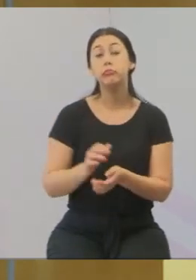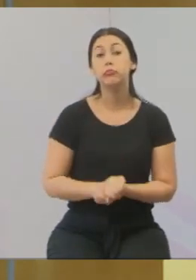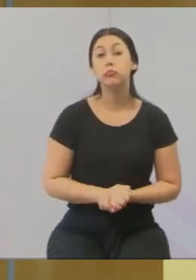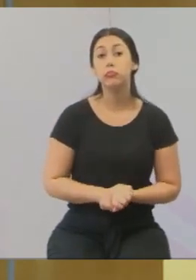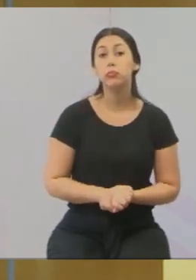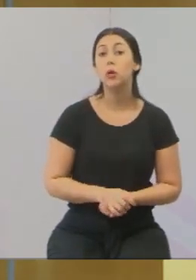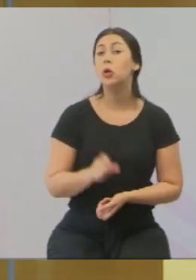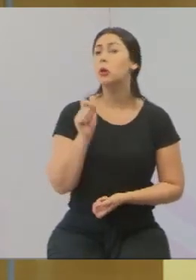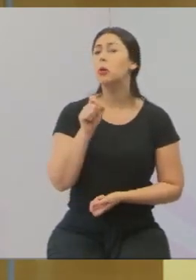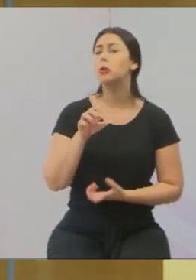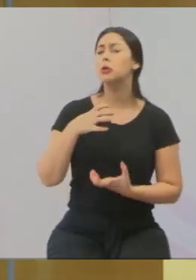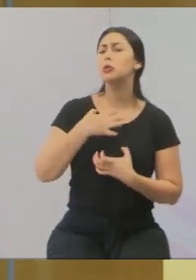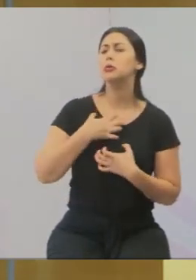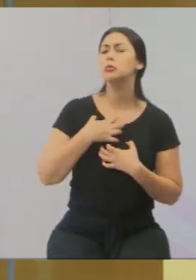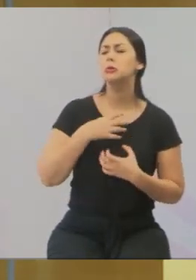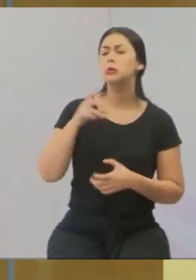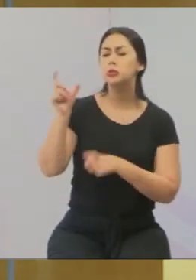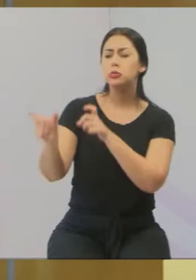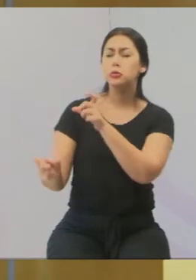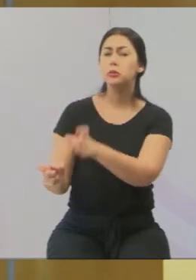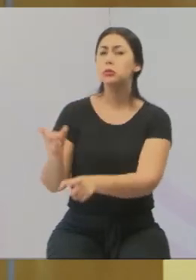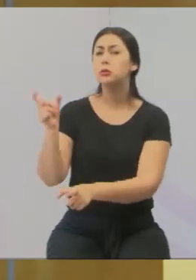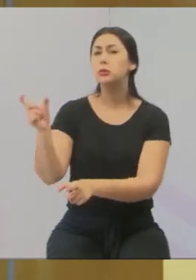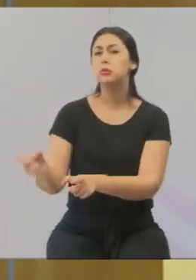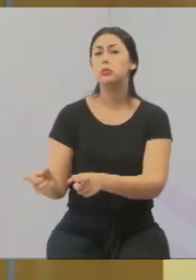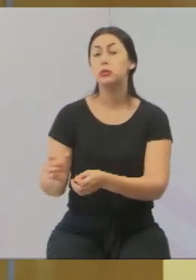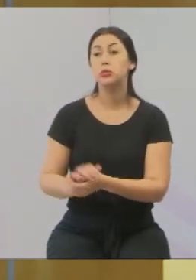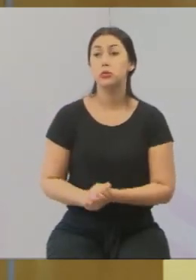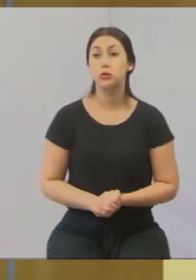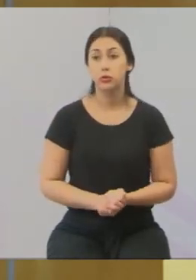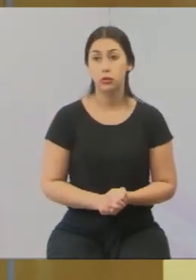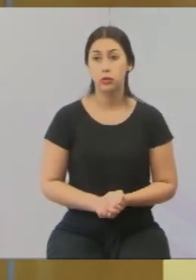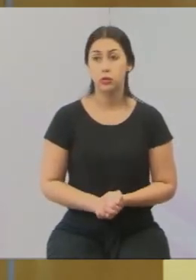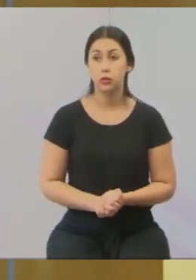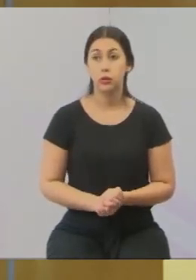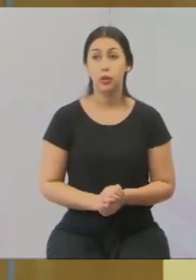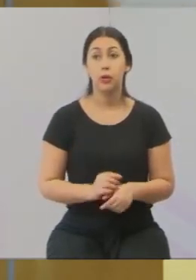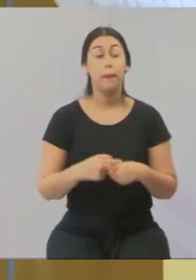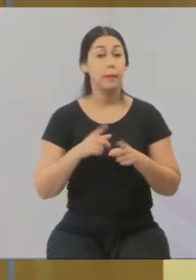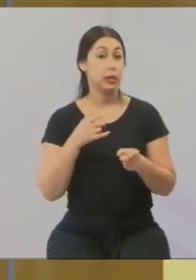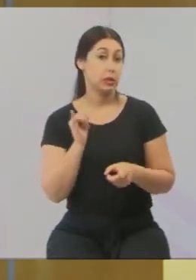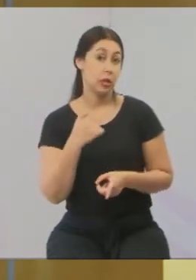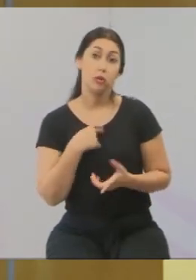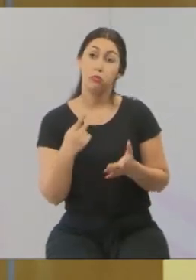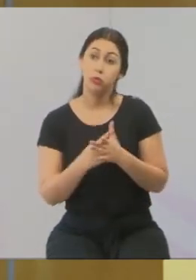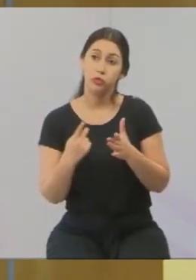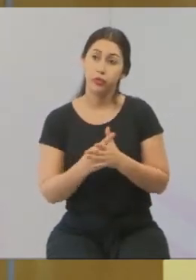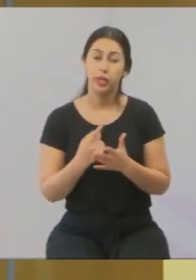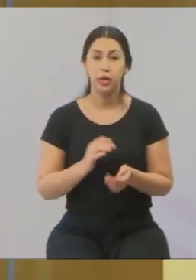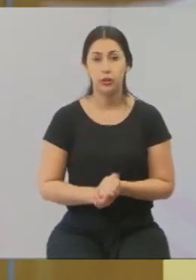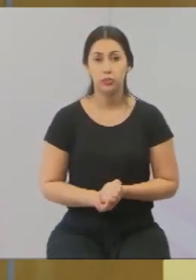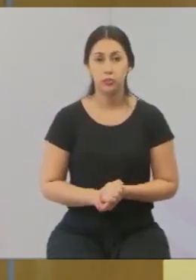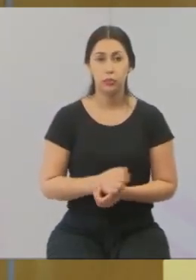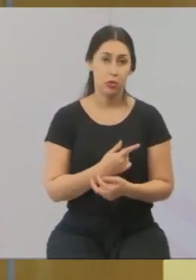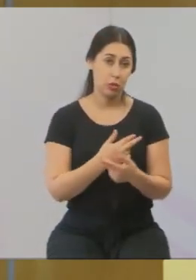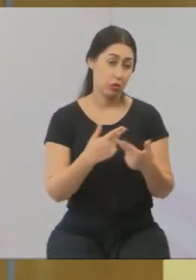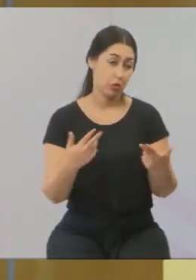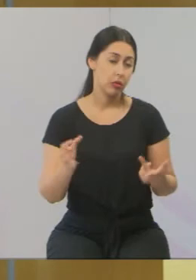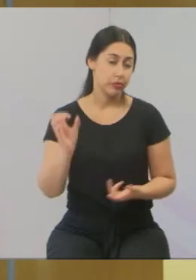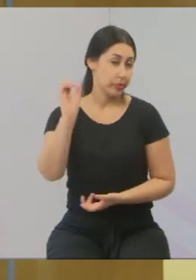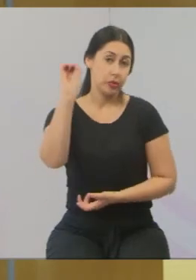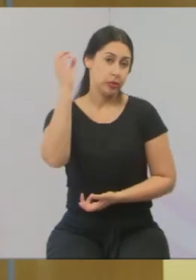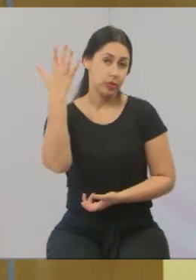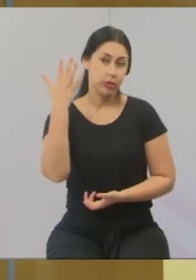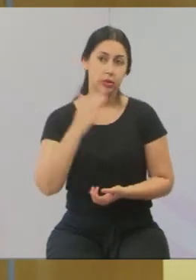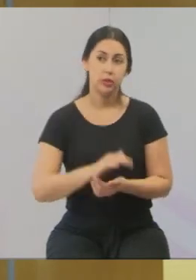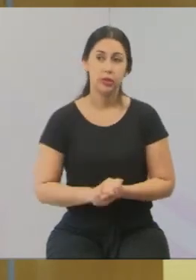população não é exatamente o que eu acho que está sendo mostrado, mas se eu estiver errado, as coisas vão acontecer da forma como